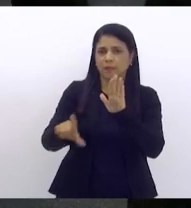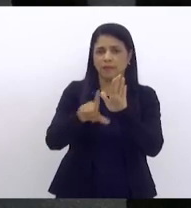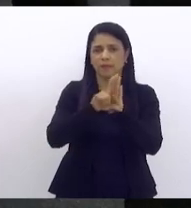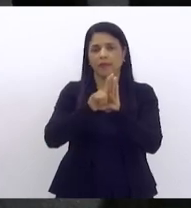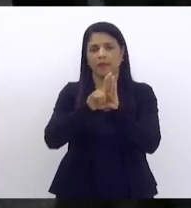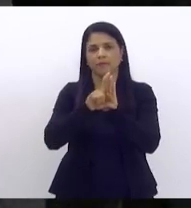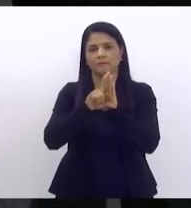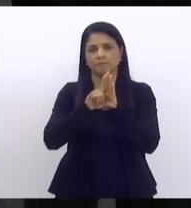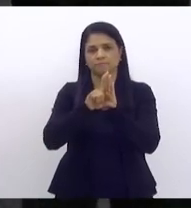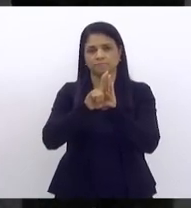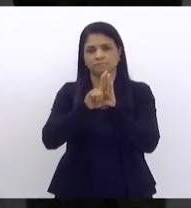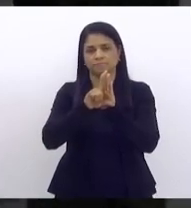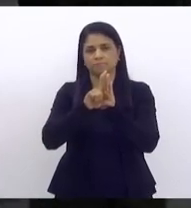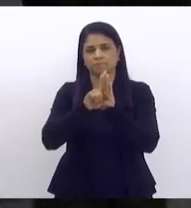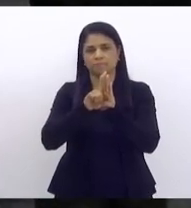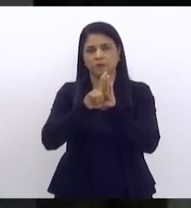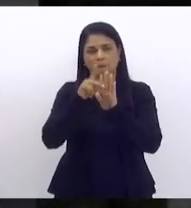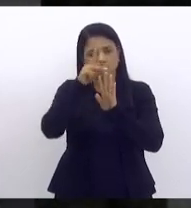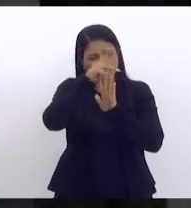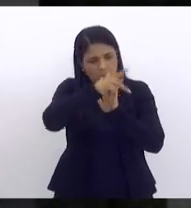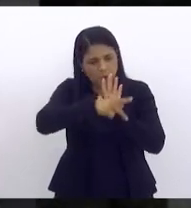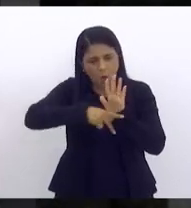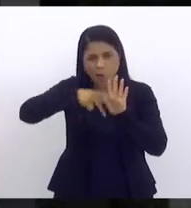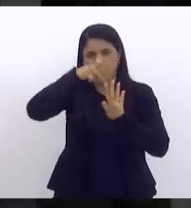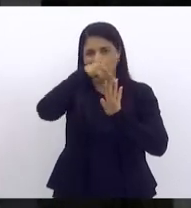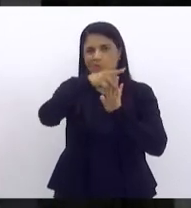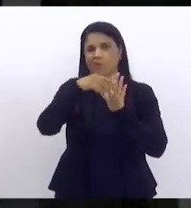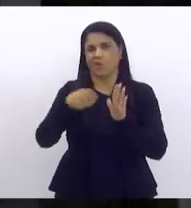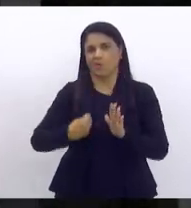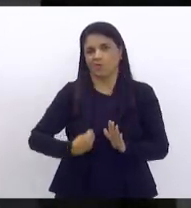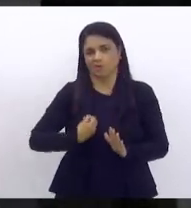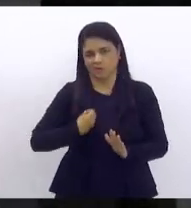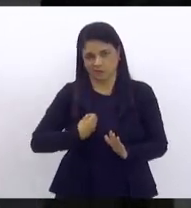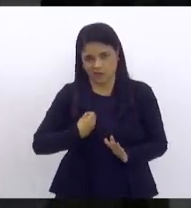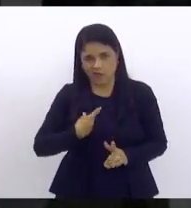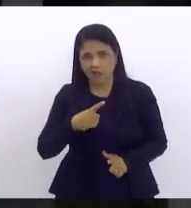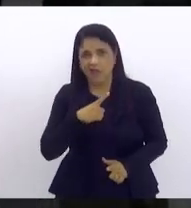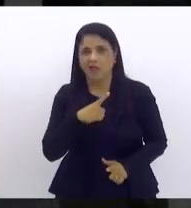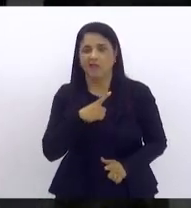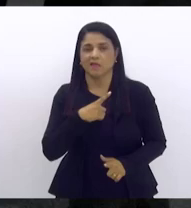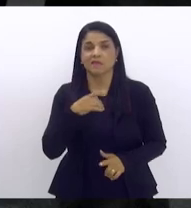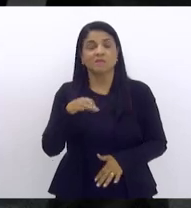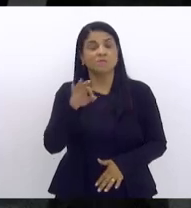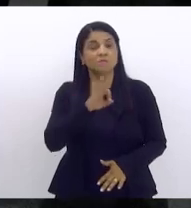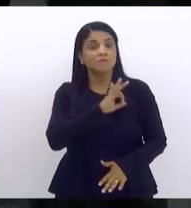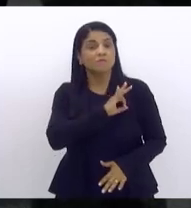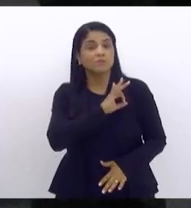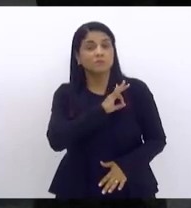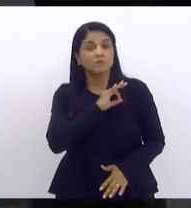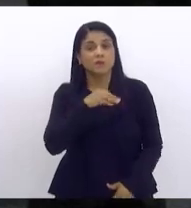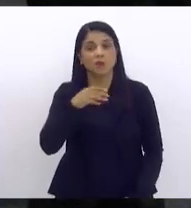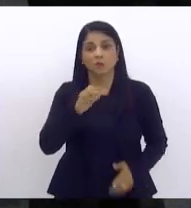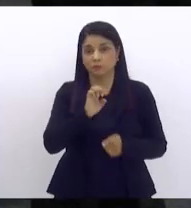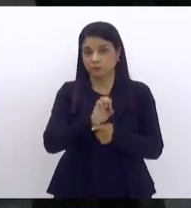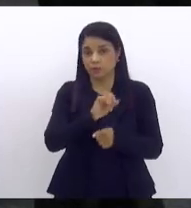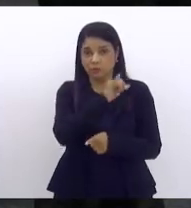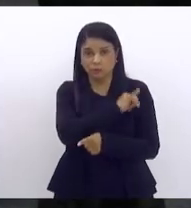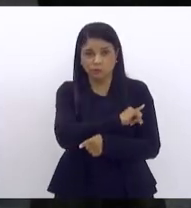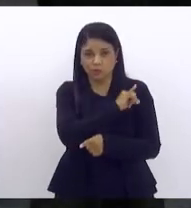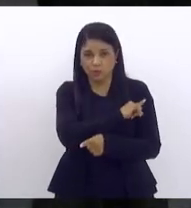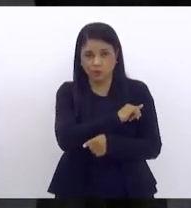legalidade e com protocolos, porque eles existem. Policiais do Rio de Janeiro não agem